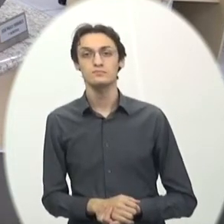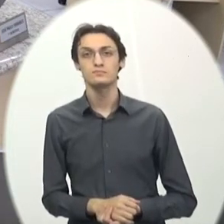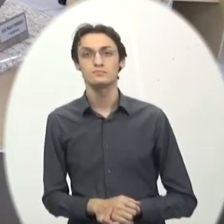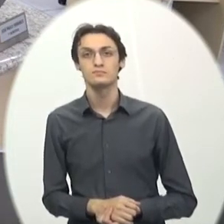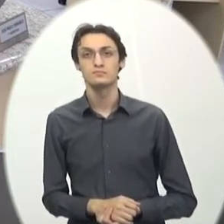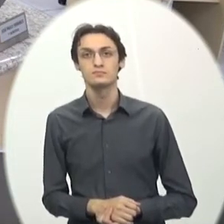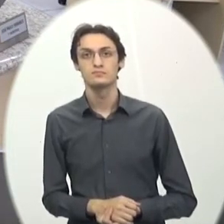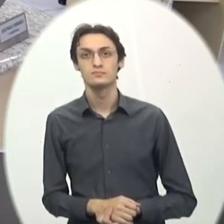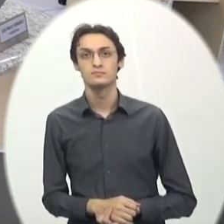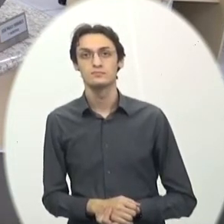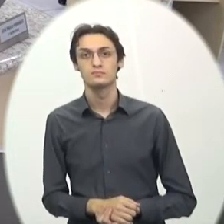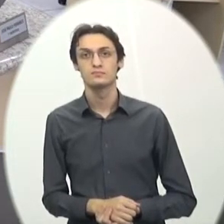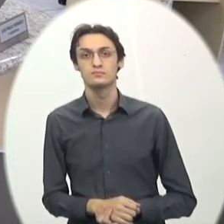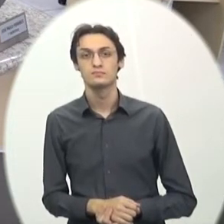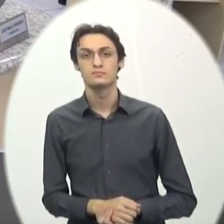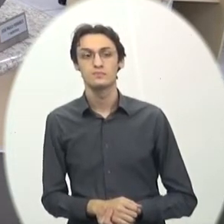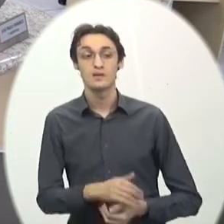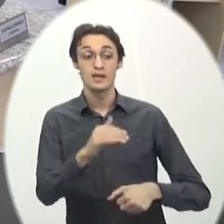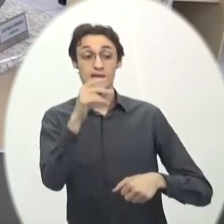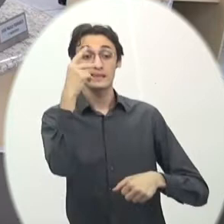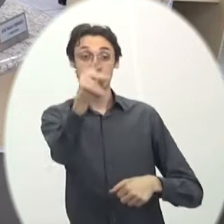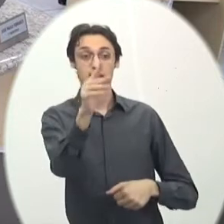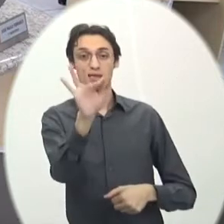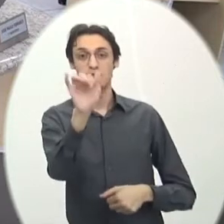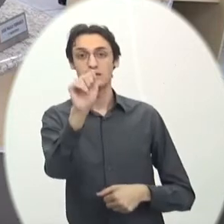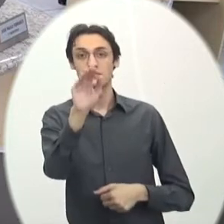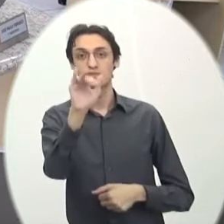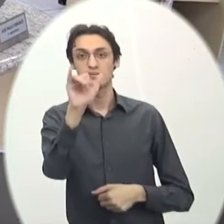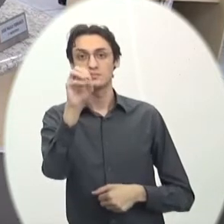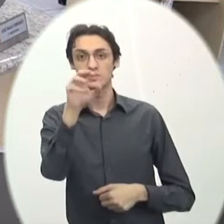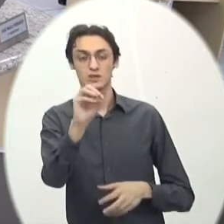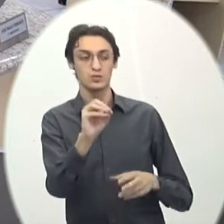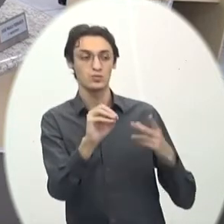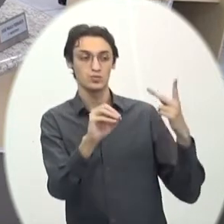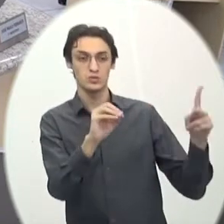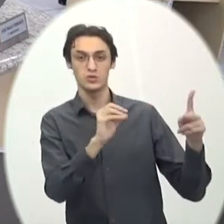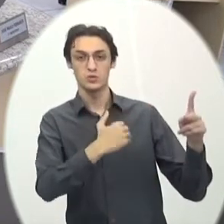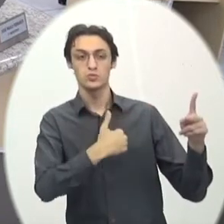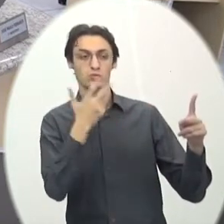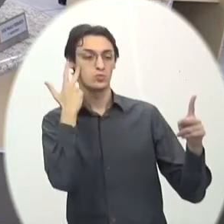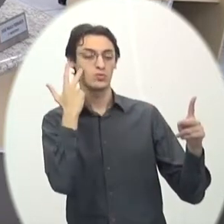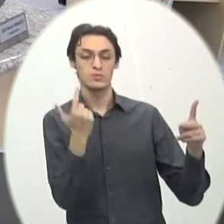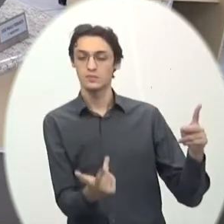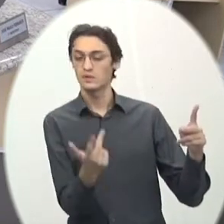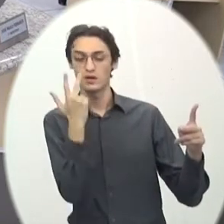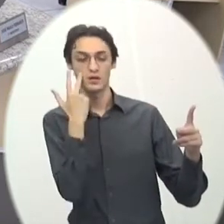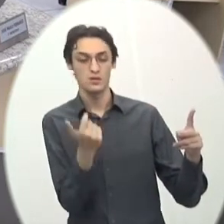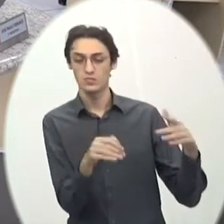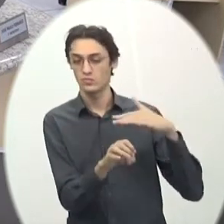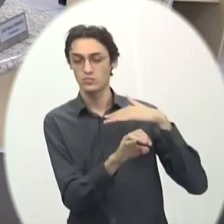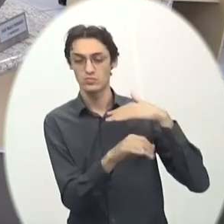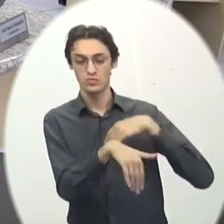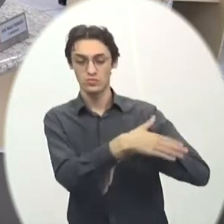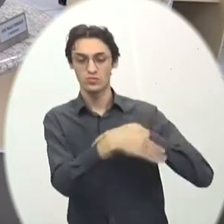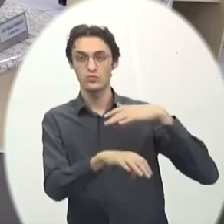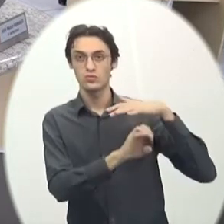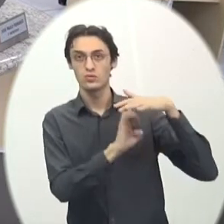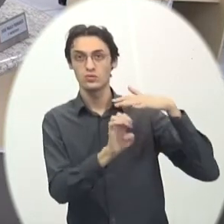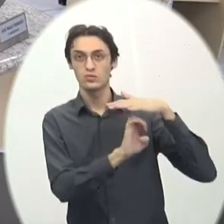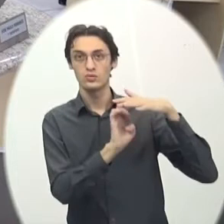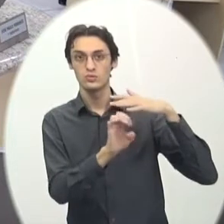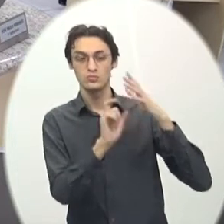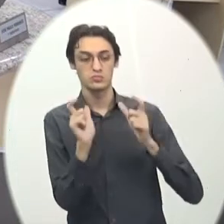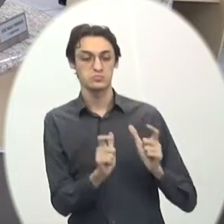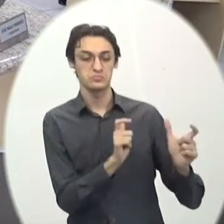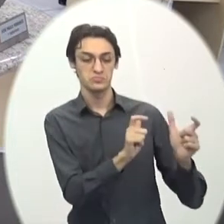fica para ele uma situação. Para o senhor, não. Como o senhor colocou, o senhor coloca o endereço da sua empresa onde o senhor quiser, desde